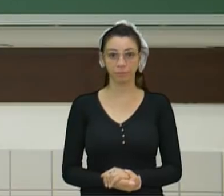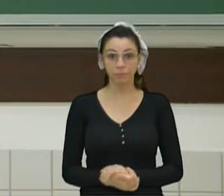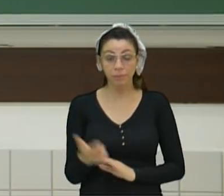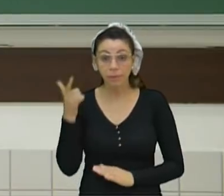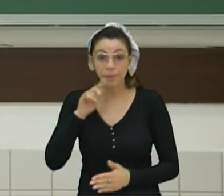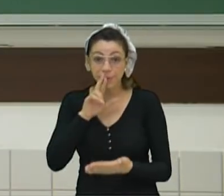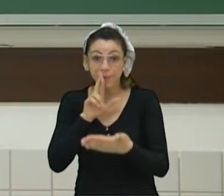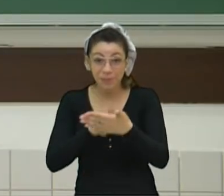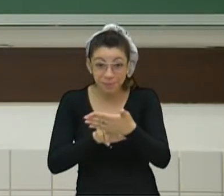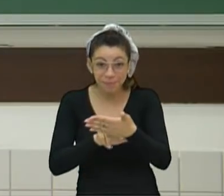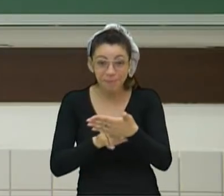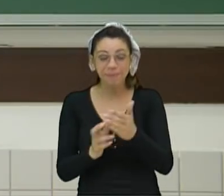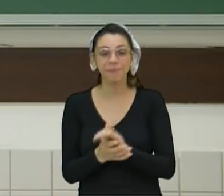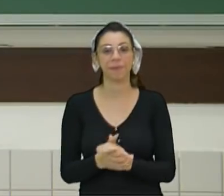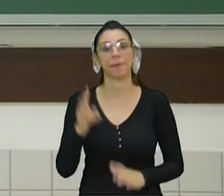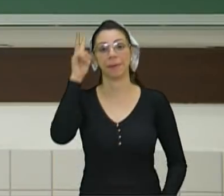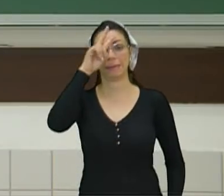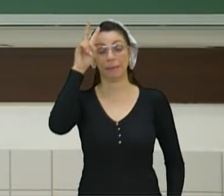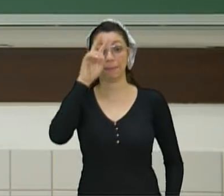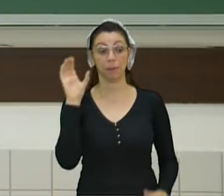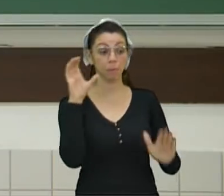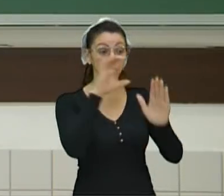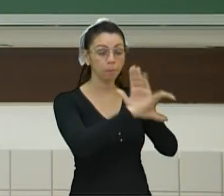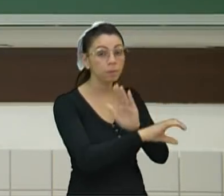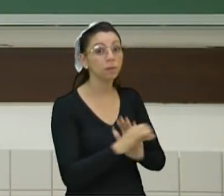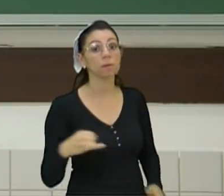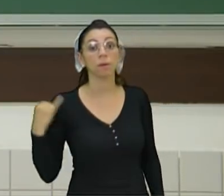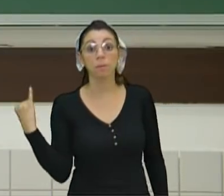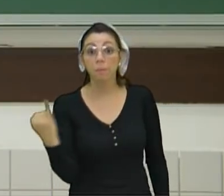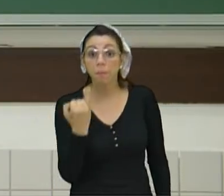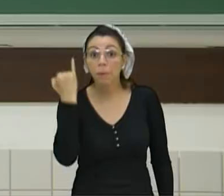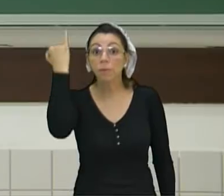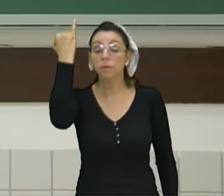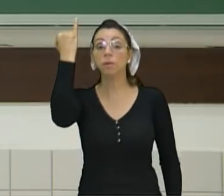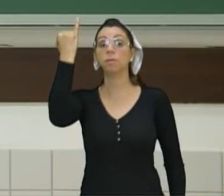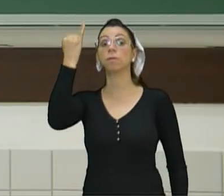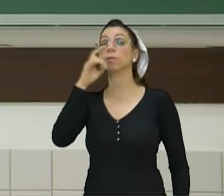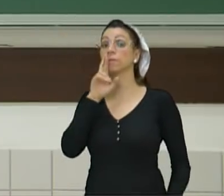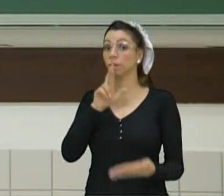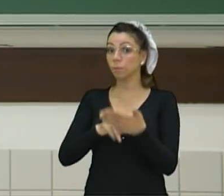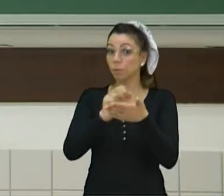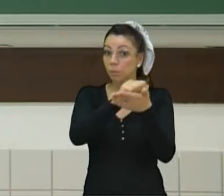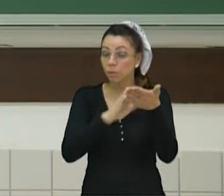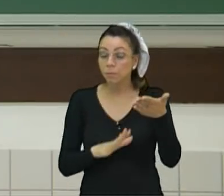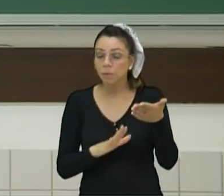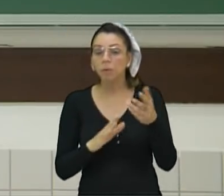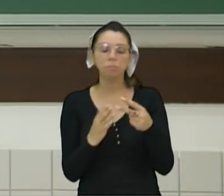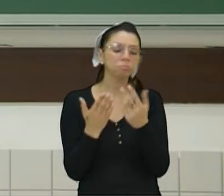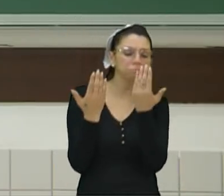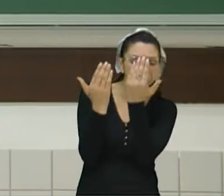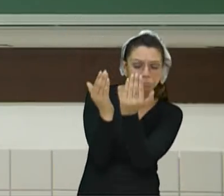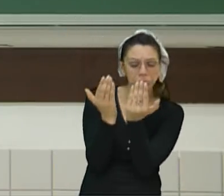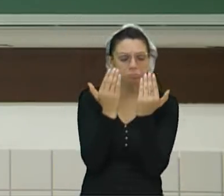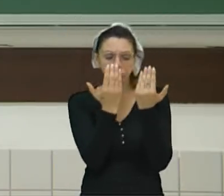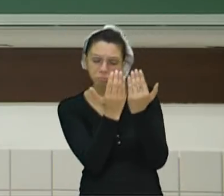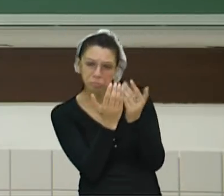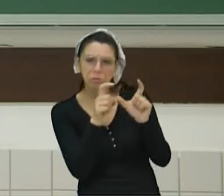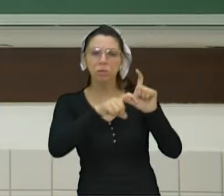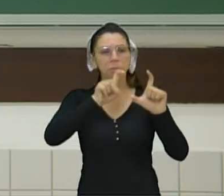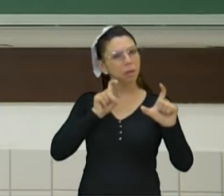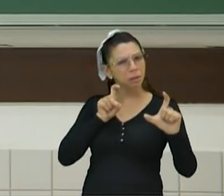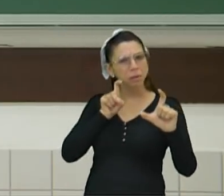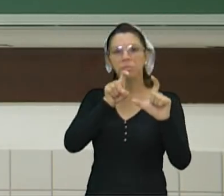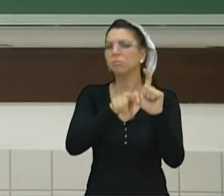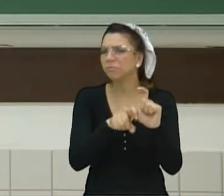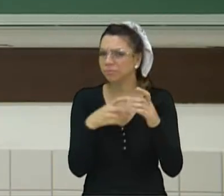Conseguiram responder, pessoal? Lembrando que esses conceitos são bem importantes na hora que você vai resolver o exercício, para identificar se ele é dependente, se ele é independente,